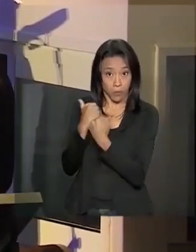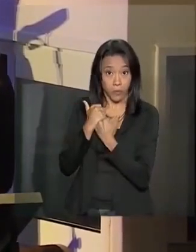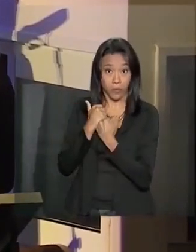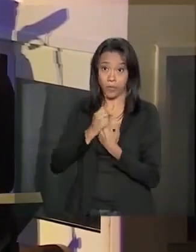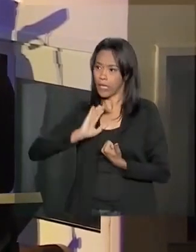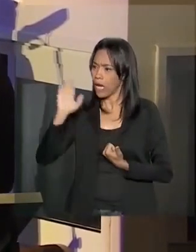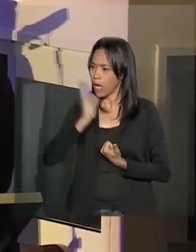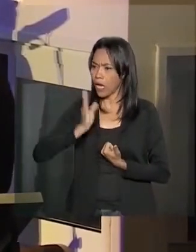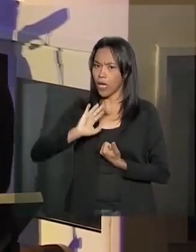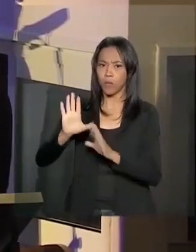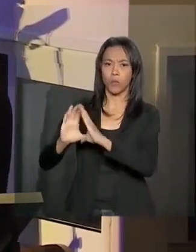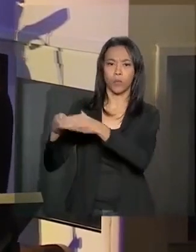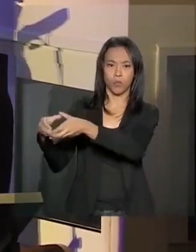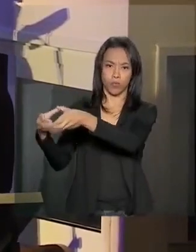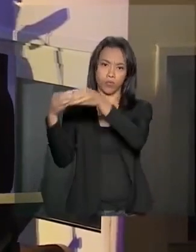lá.